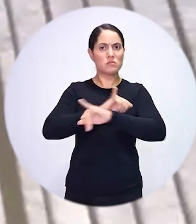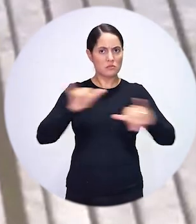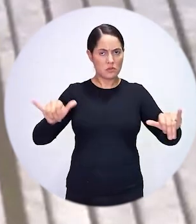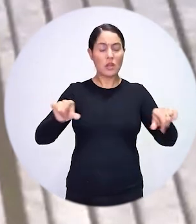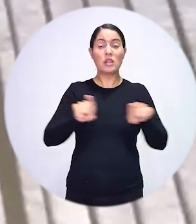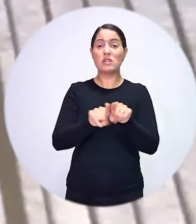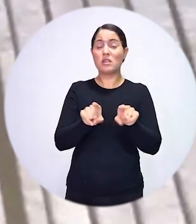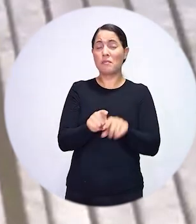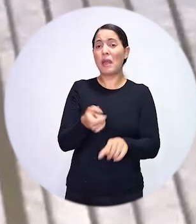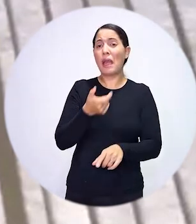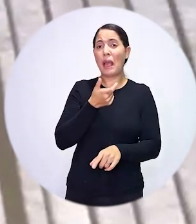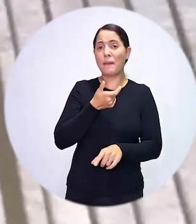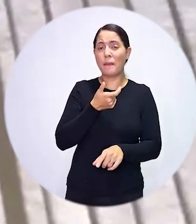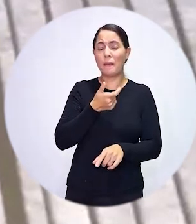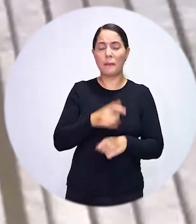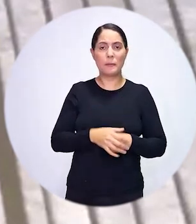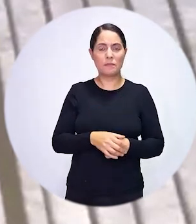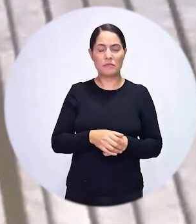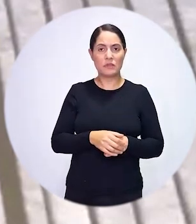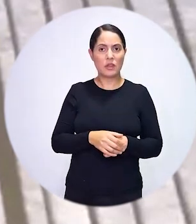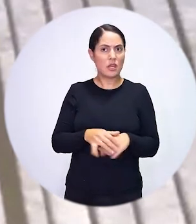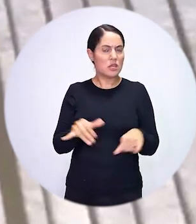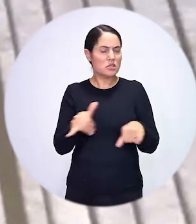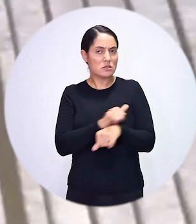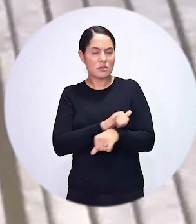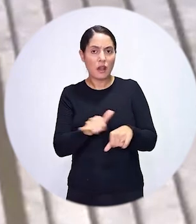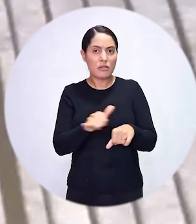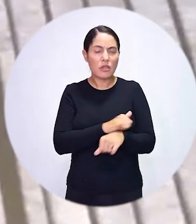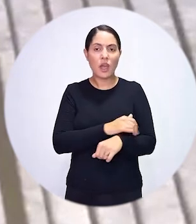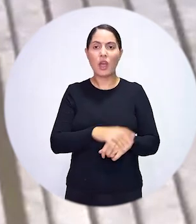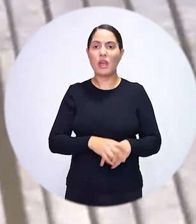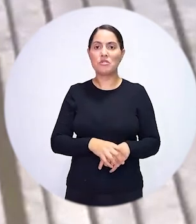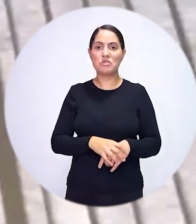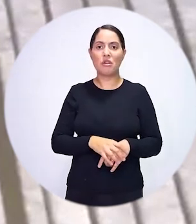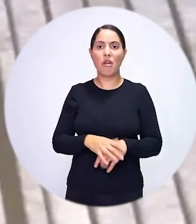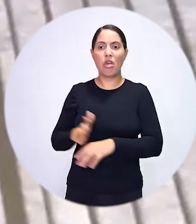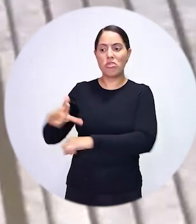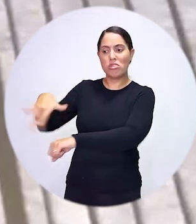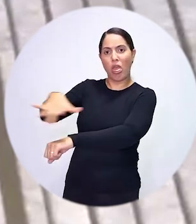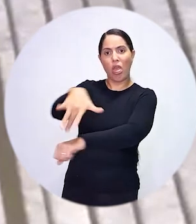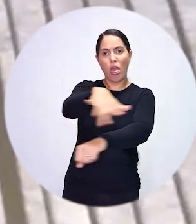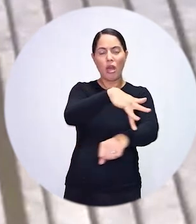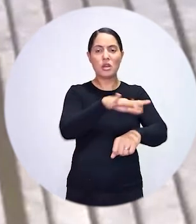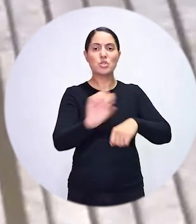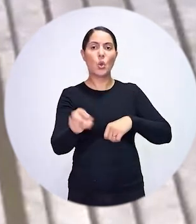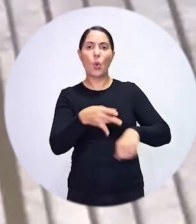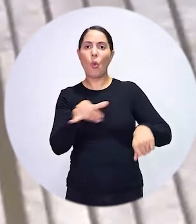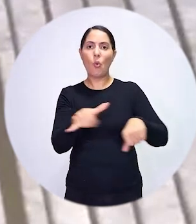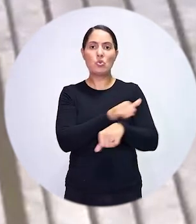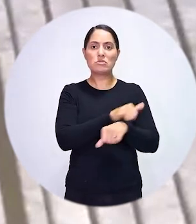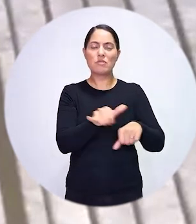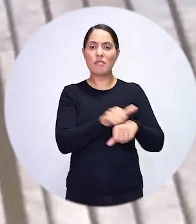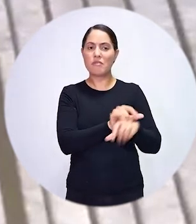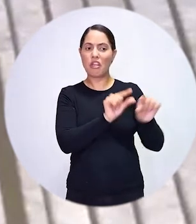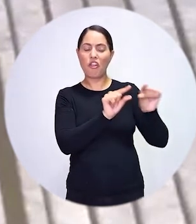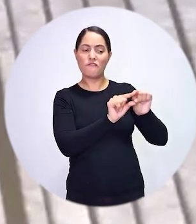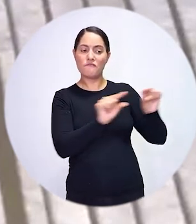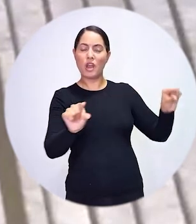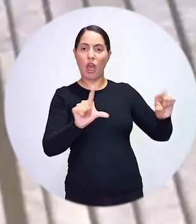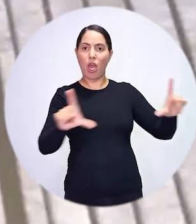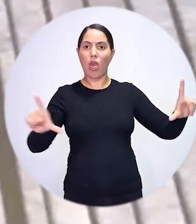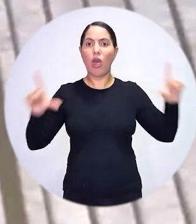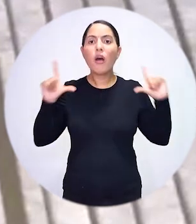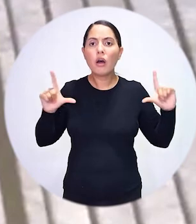divulgação dessas imagens e desse áudio, procurando evitar danças mirabolantes,